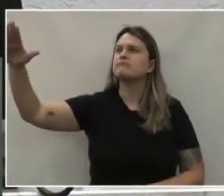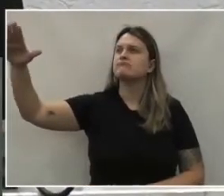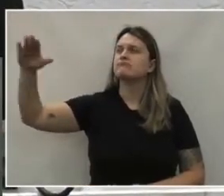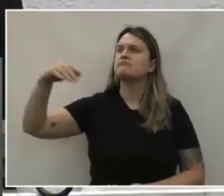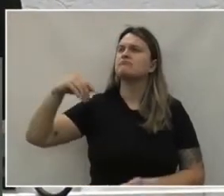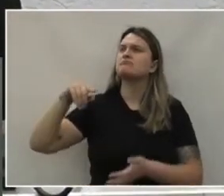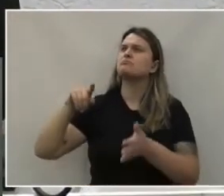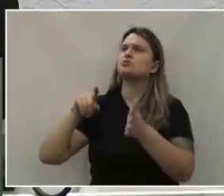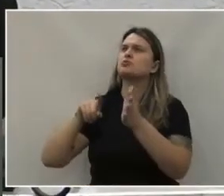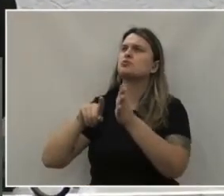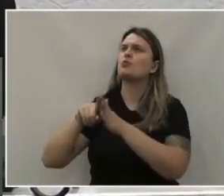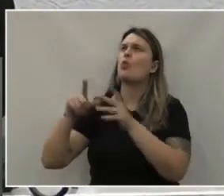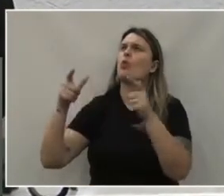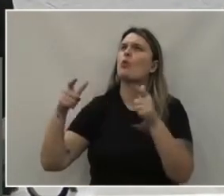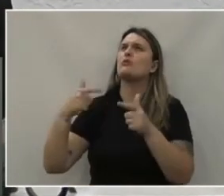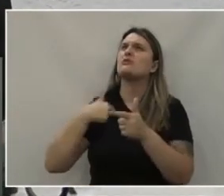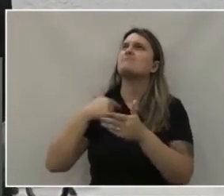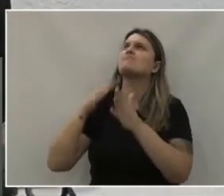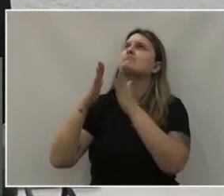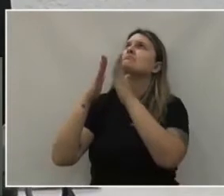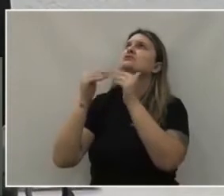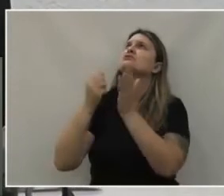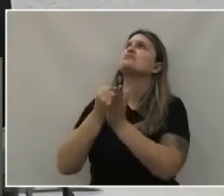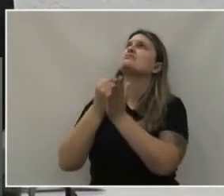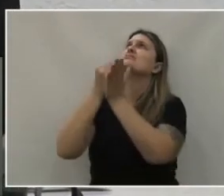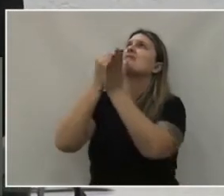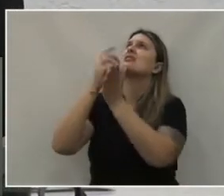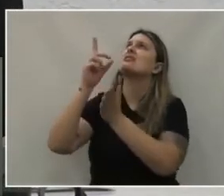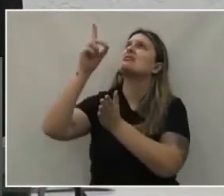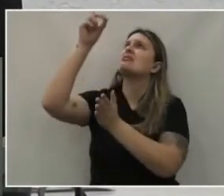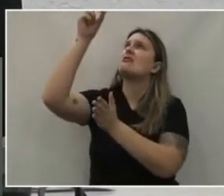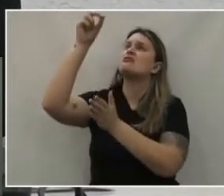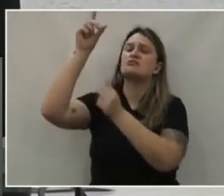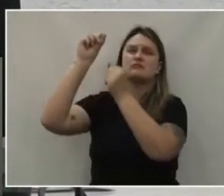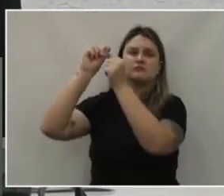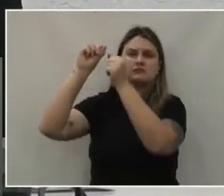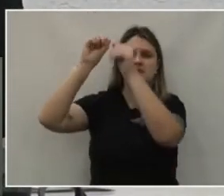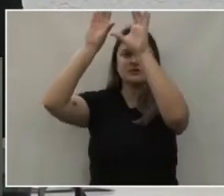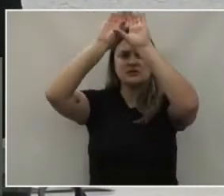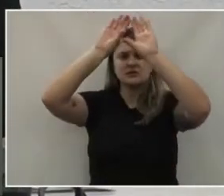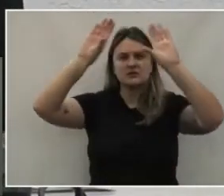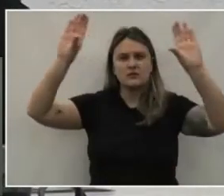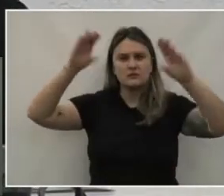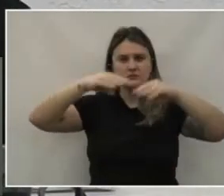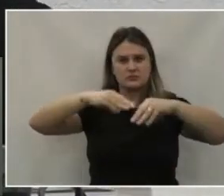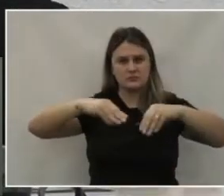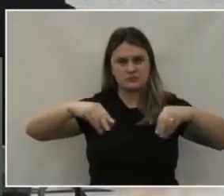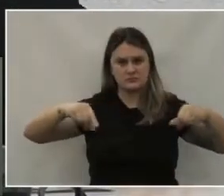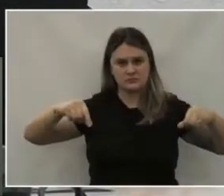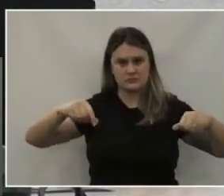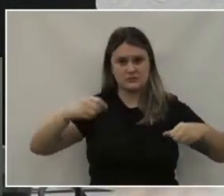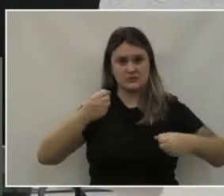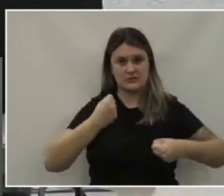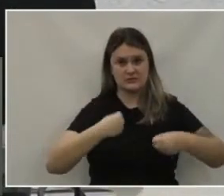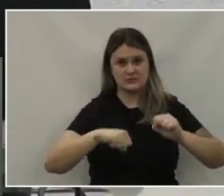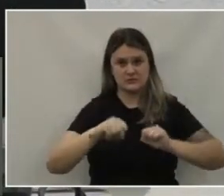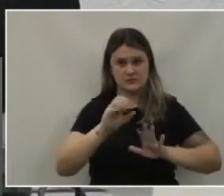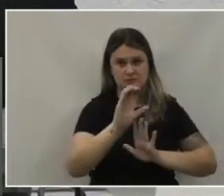socorro? O meu socorro vem do Senhor Deus, que fez o céu e a terra. Salmos capítulo